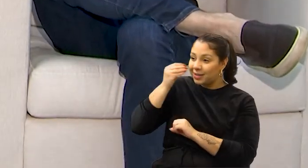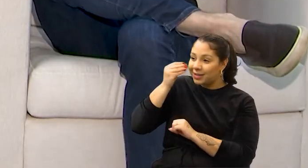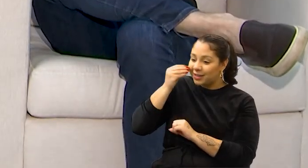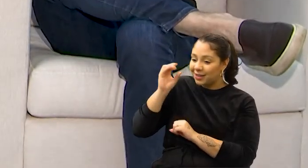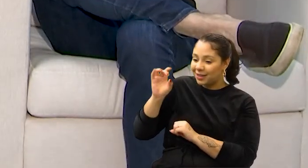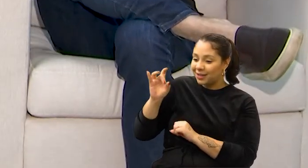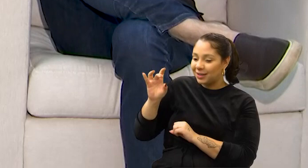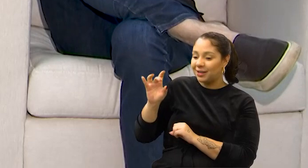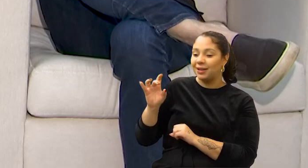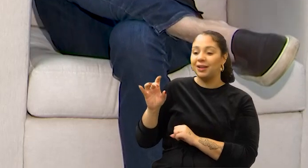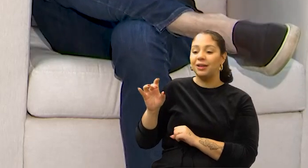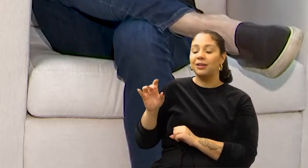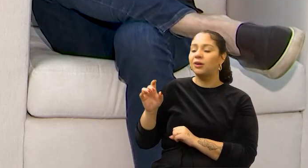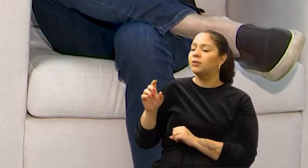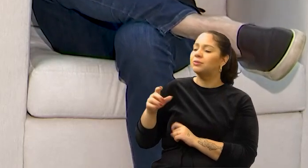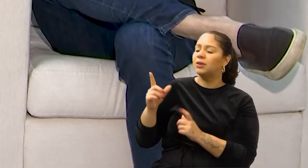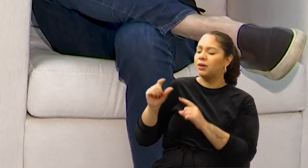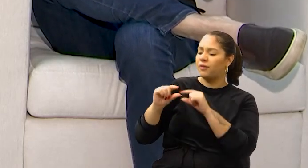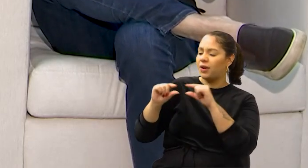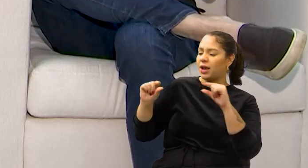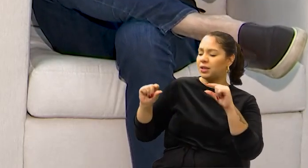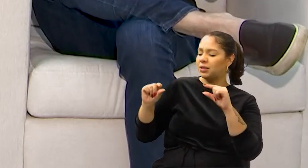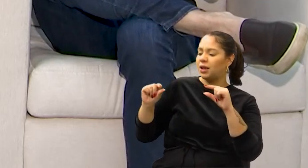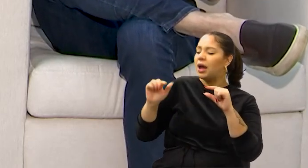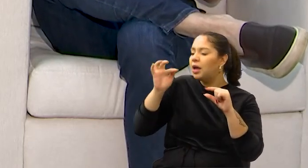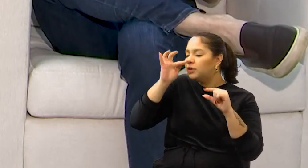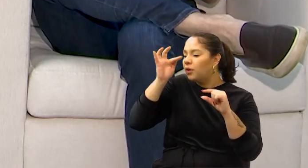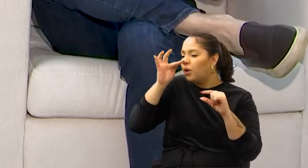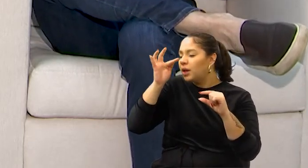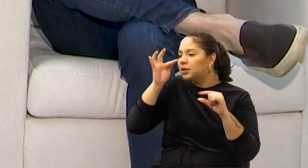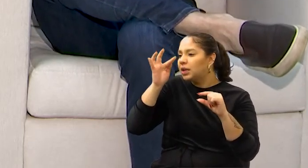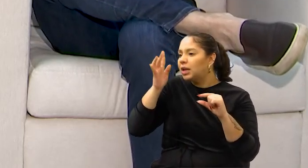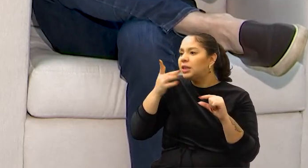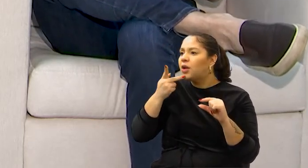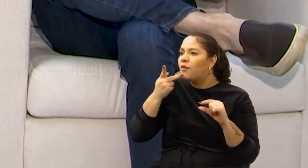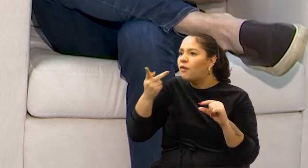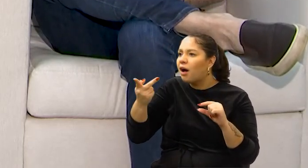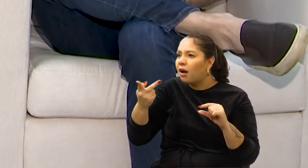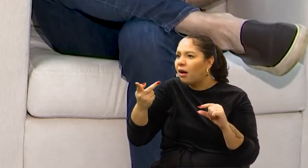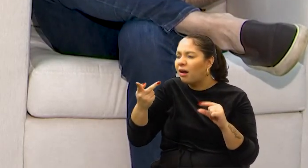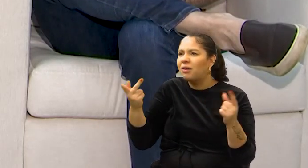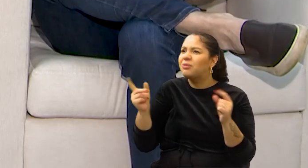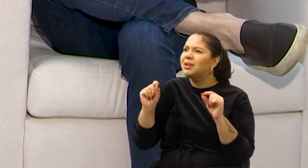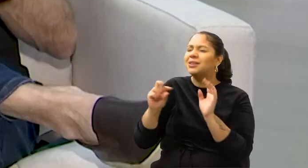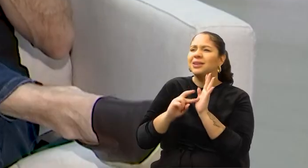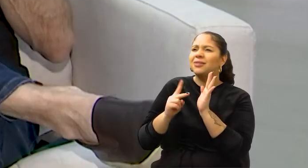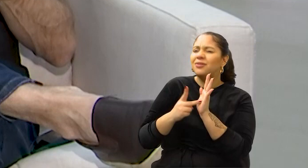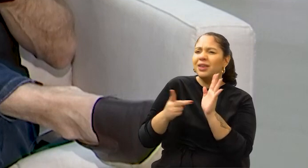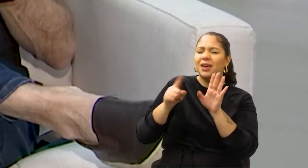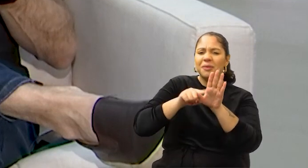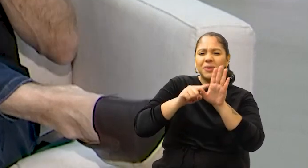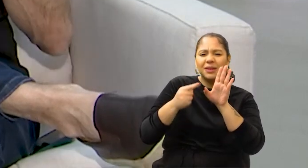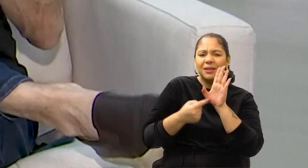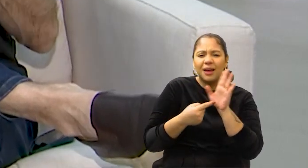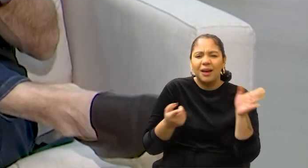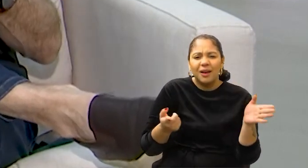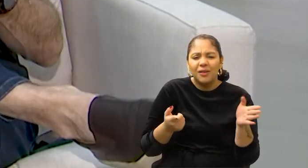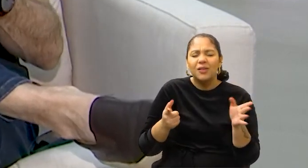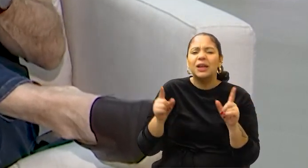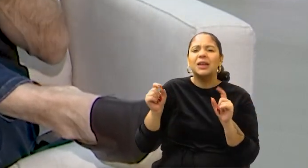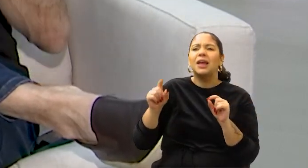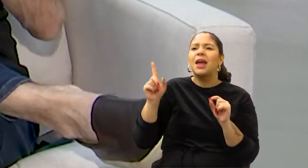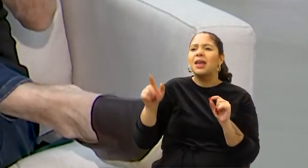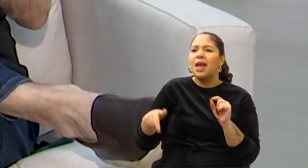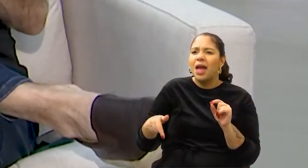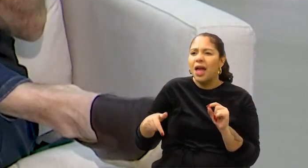exemplo As Rosas Não Falam que coisa linda tem ali né então obviamente são textos que instigam do que que ele tá